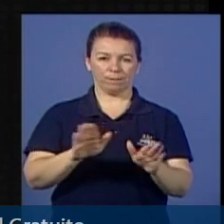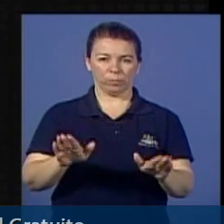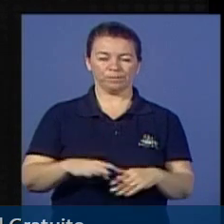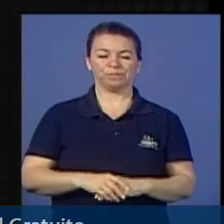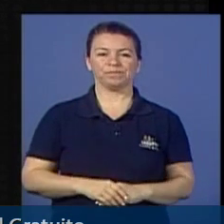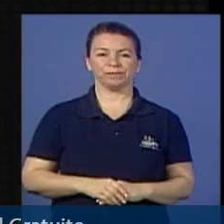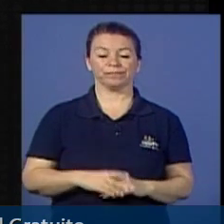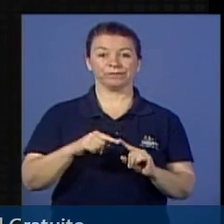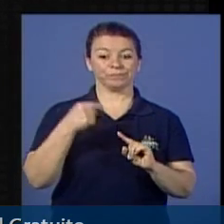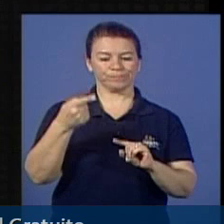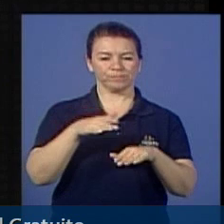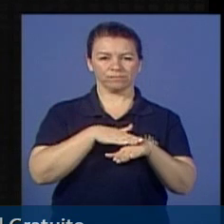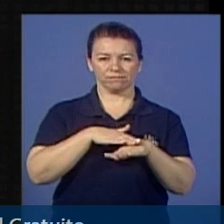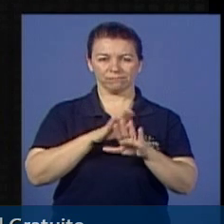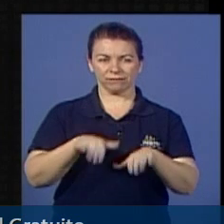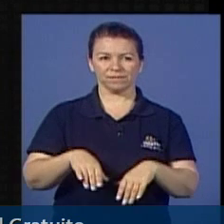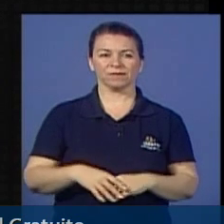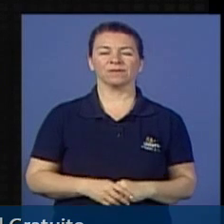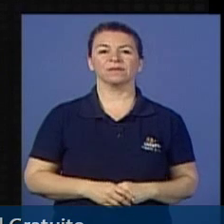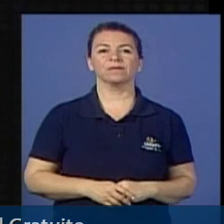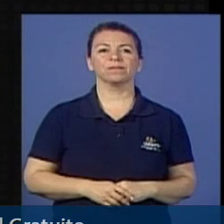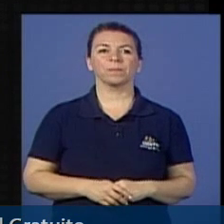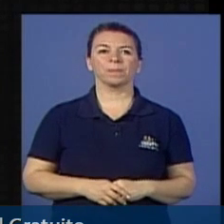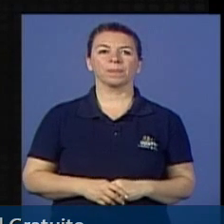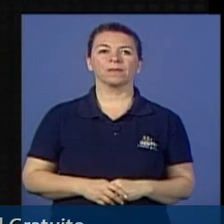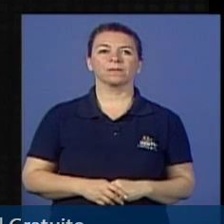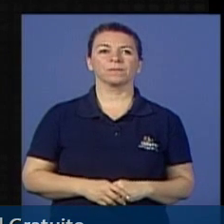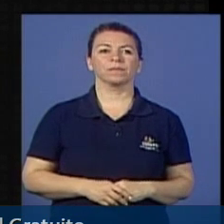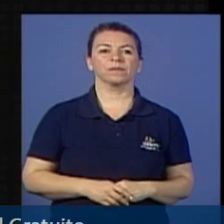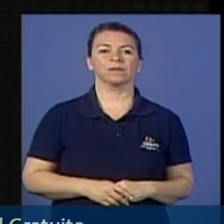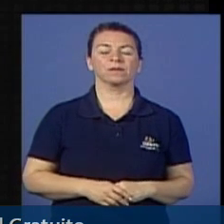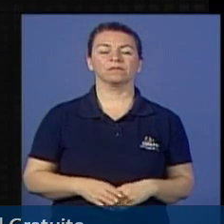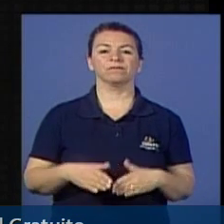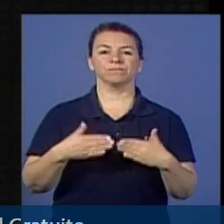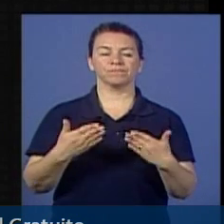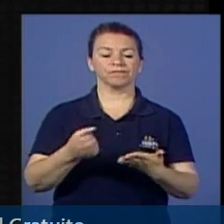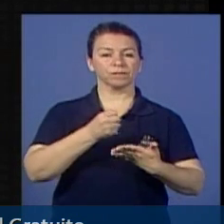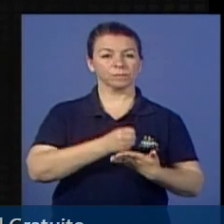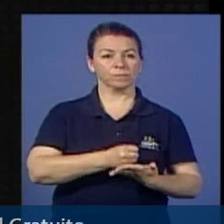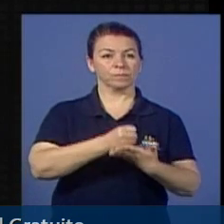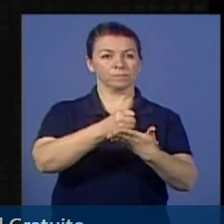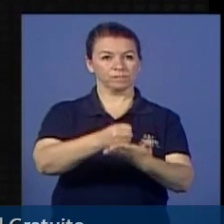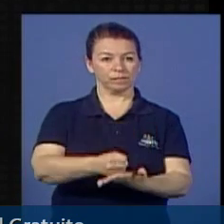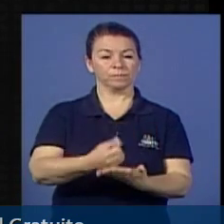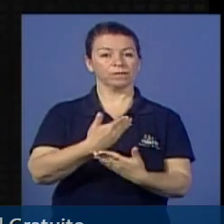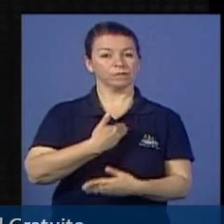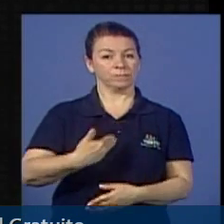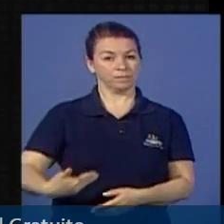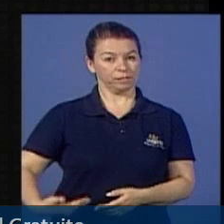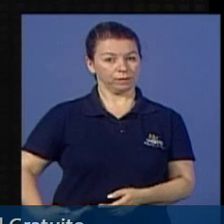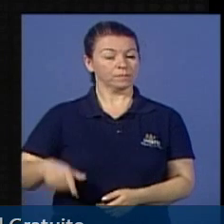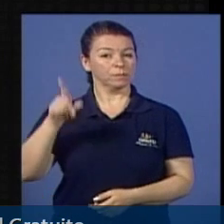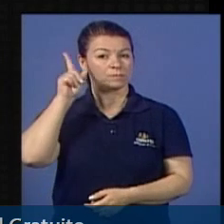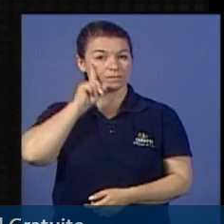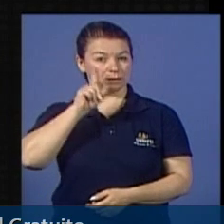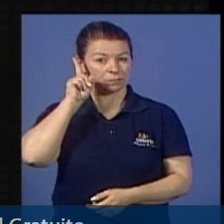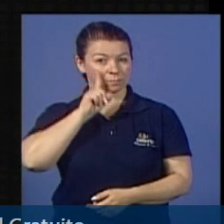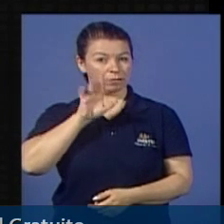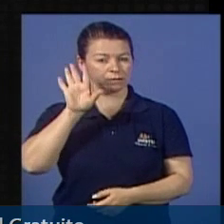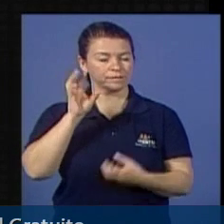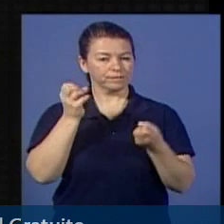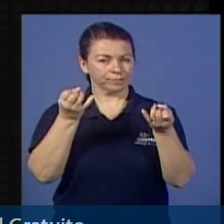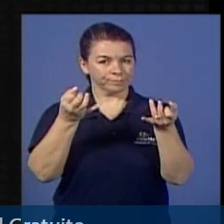bom, deixa pra lá. Então, vamos lá. Bem, com o apoio do governo norte-americano, como acabei de